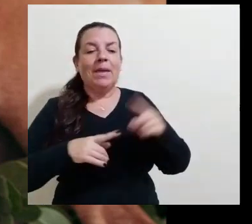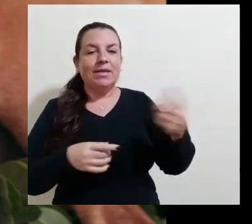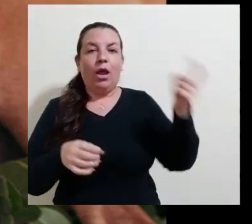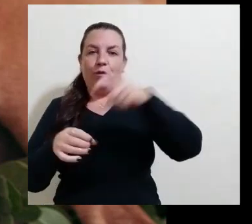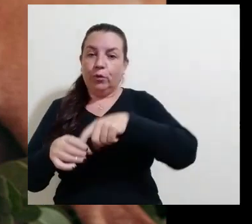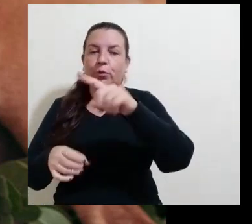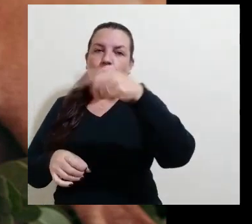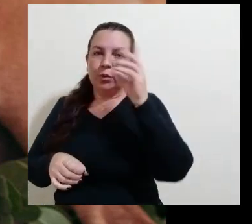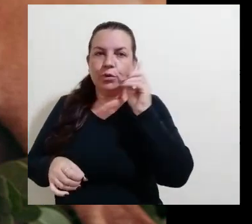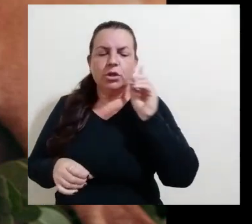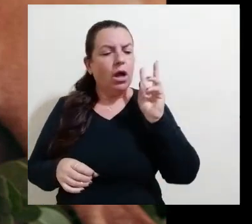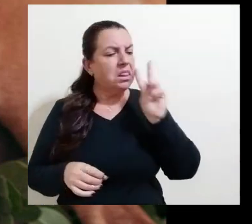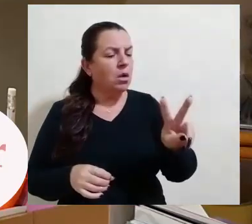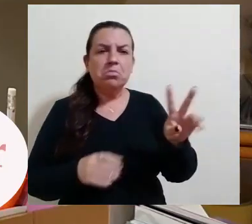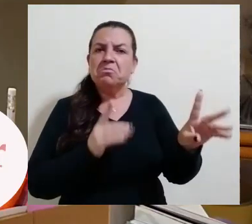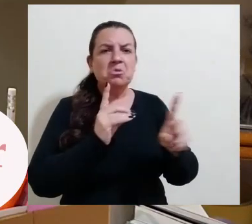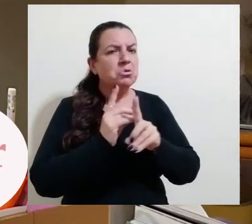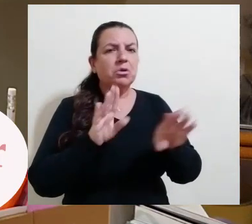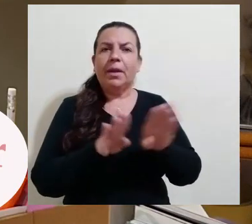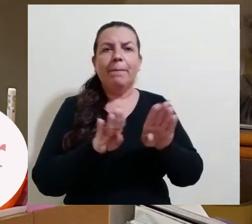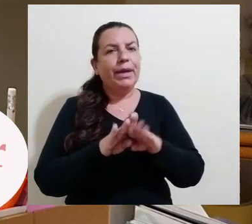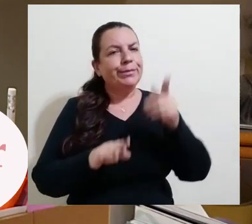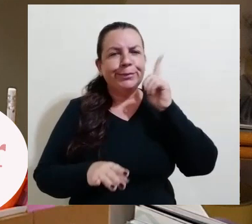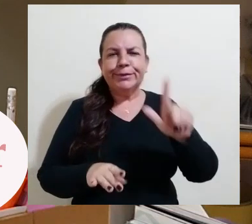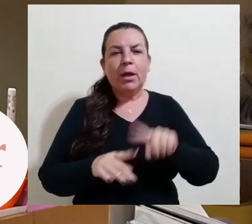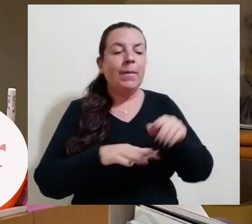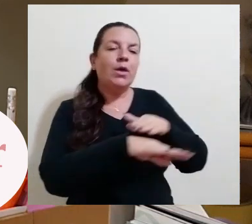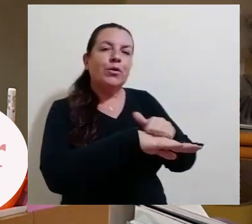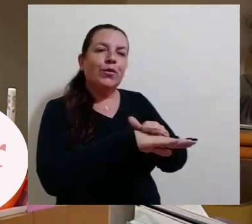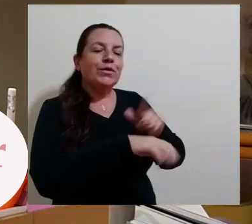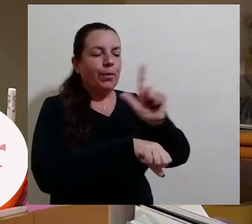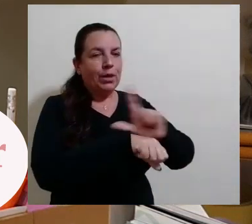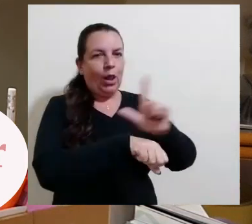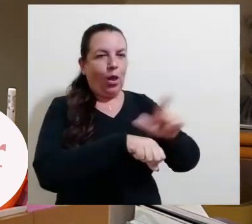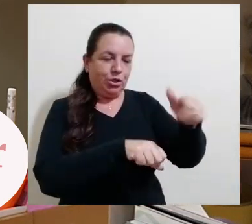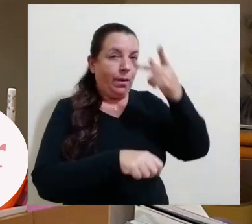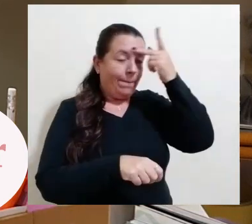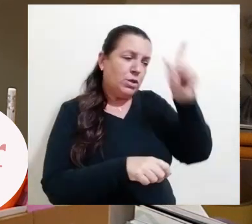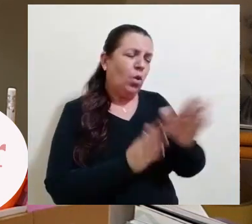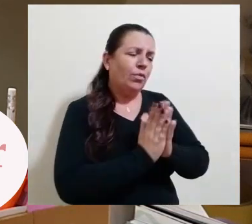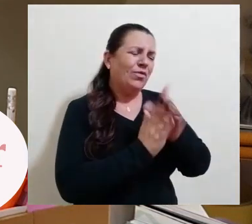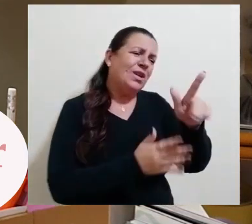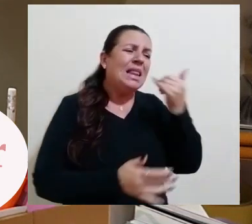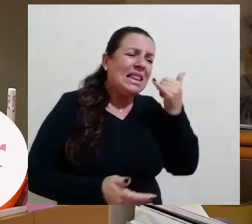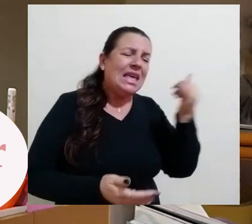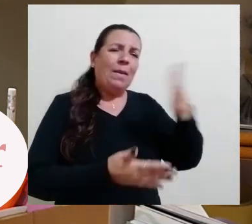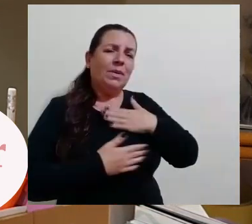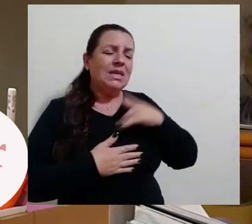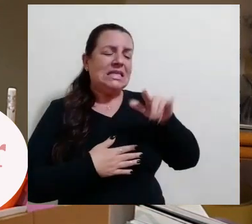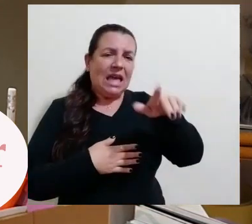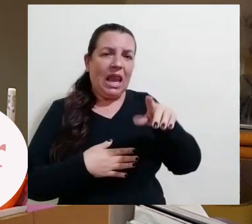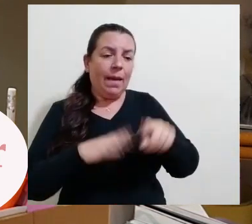ela voltou no dia seguinte no mesmo local não conseguiu pegar ainda assim mas aí conversou com o pessoal de uma loja lá coloca o meu telefone se ela